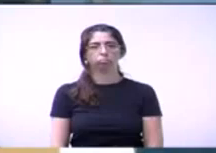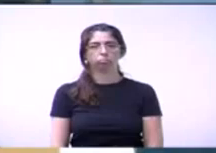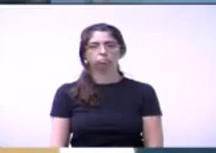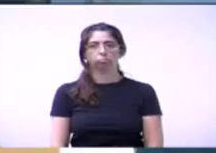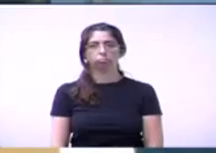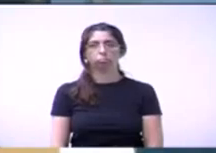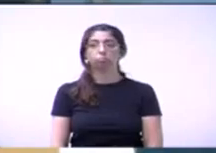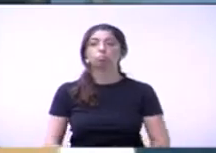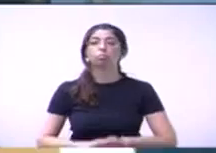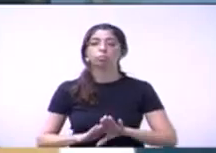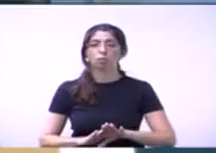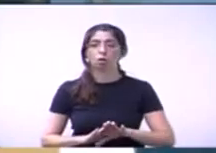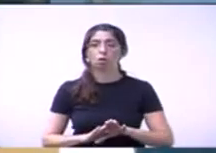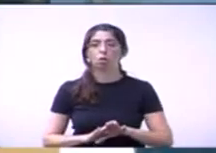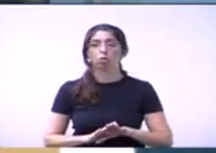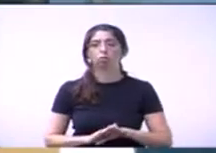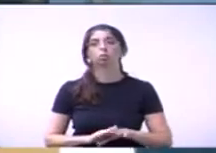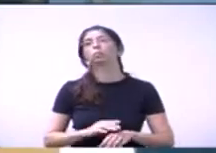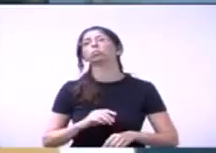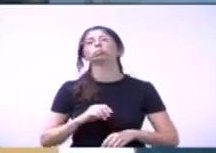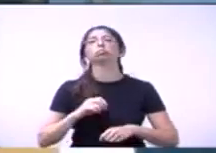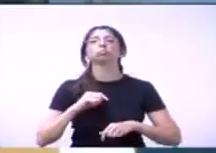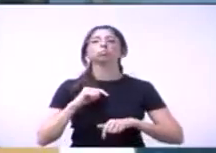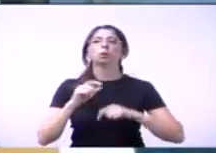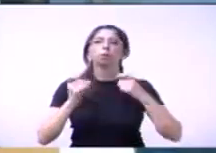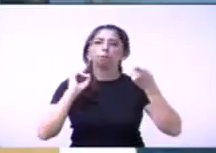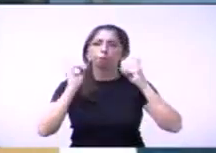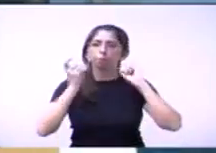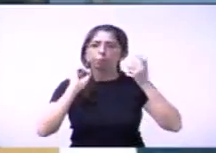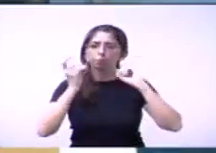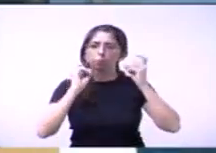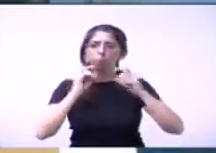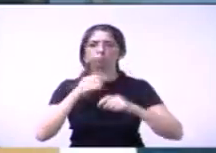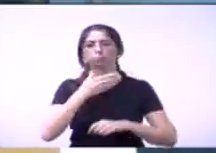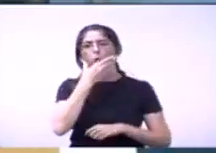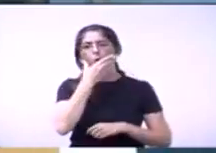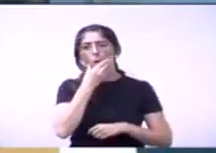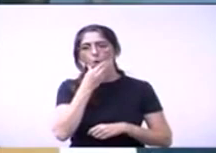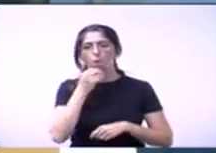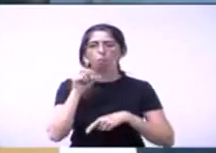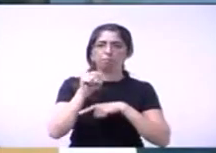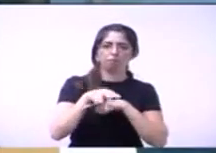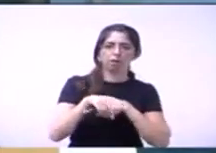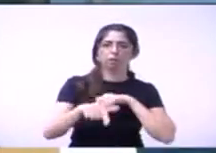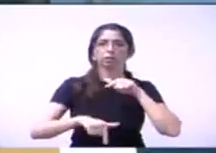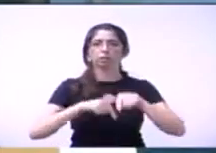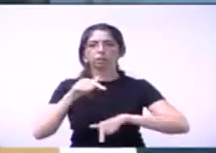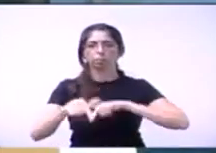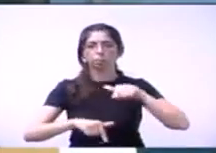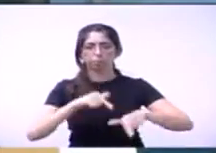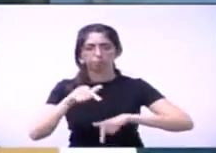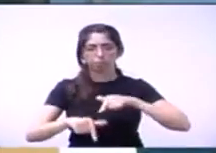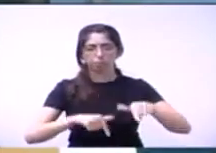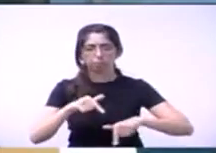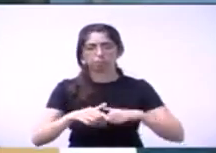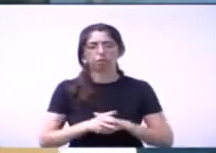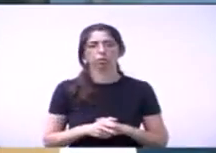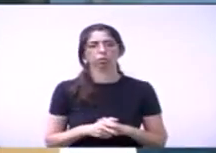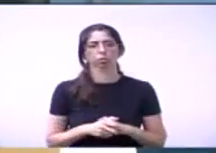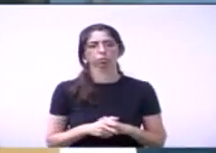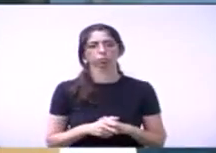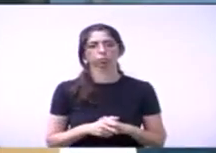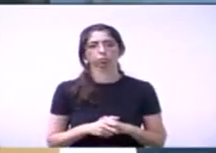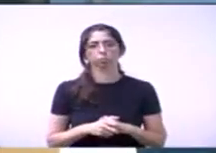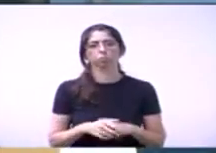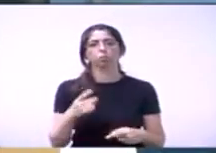Preocupação com o trabalhador é preocupar-se com ele não em 2 meses, não. Preocupação com o trabalhador é preocupar